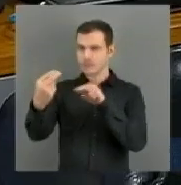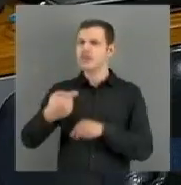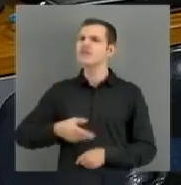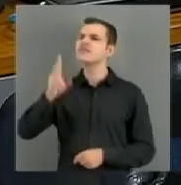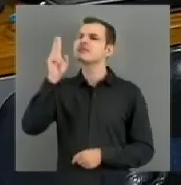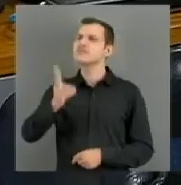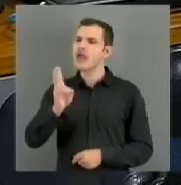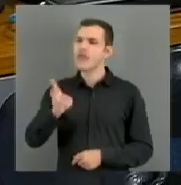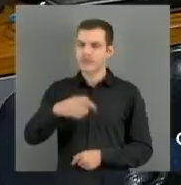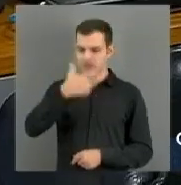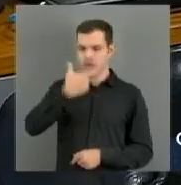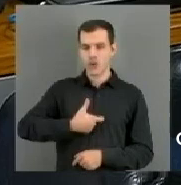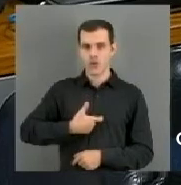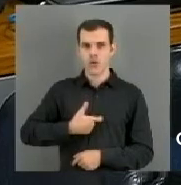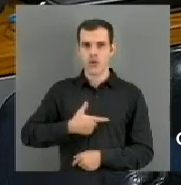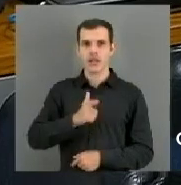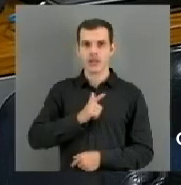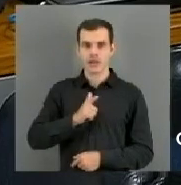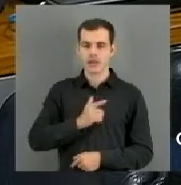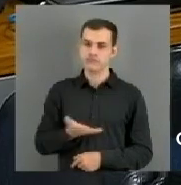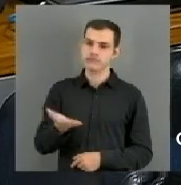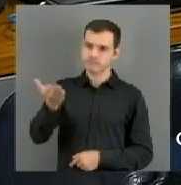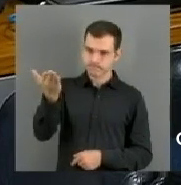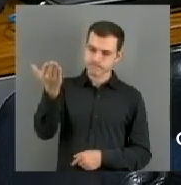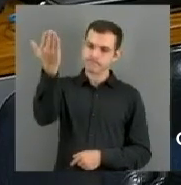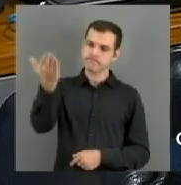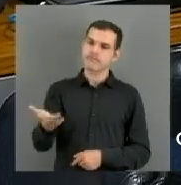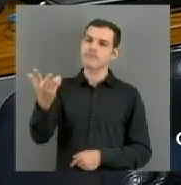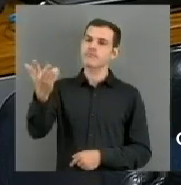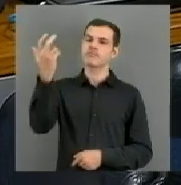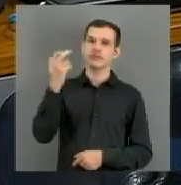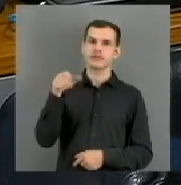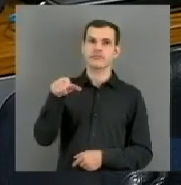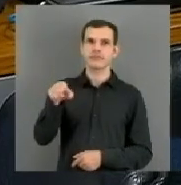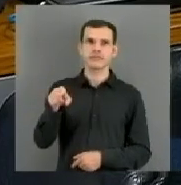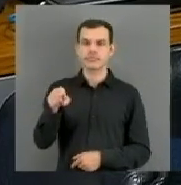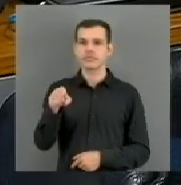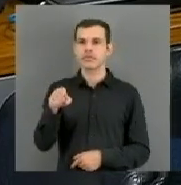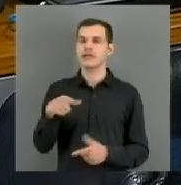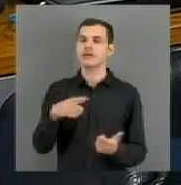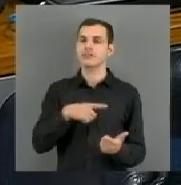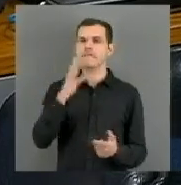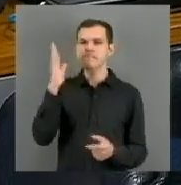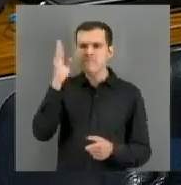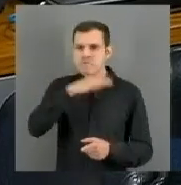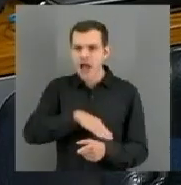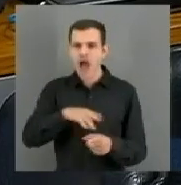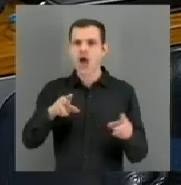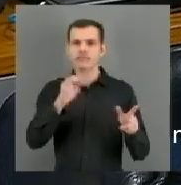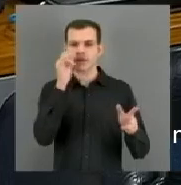verdade, eu sempre o tive como mocinho dessa história toda. Por mais que nós estejamos em